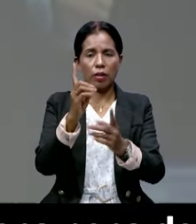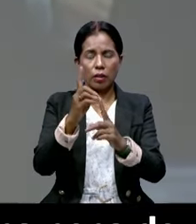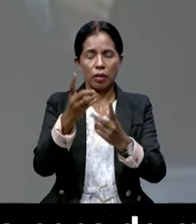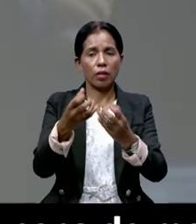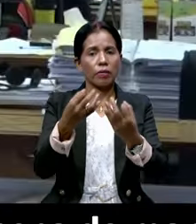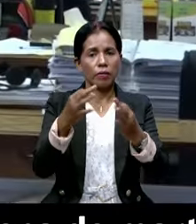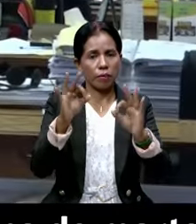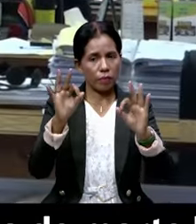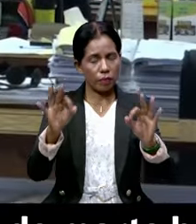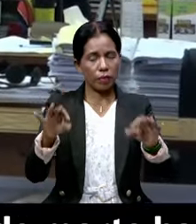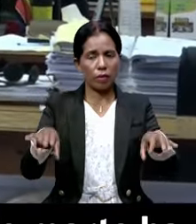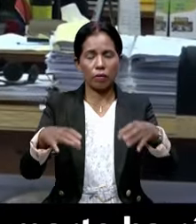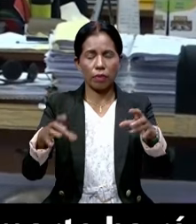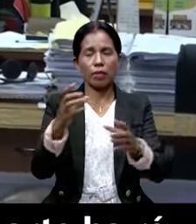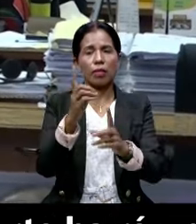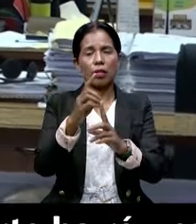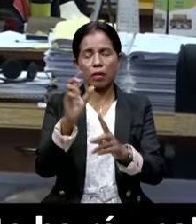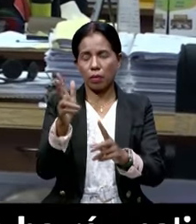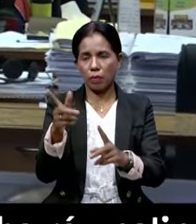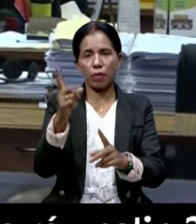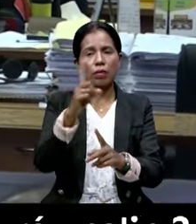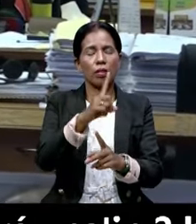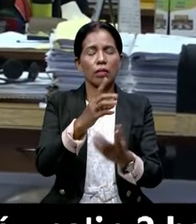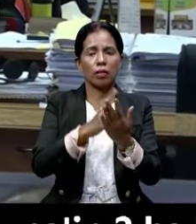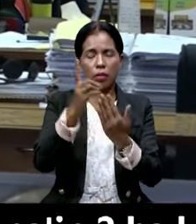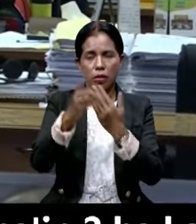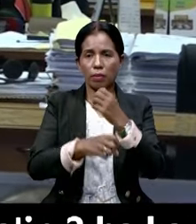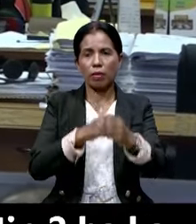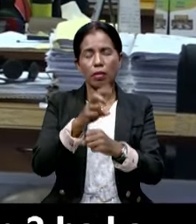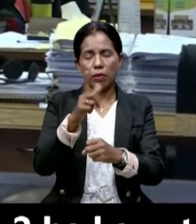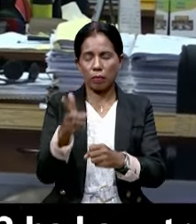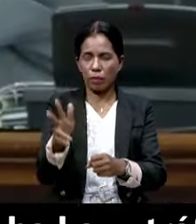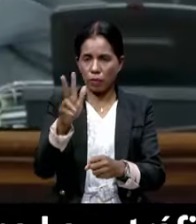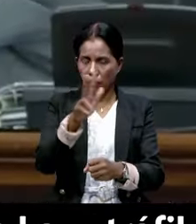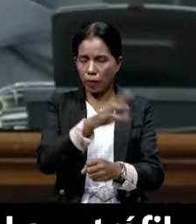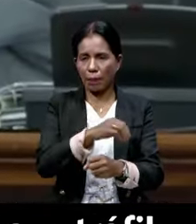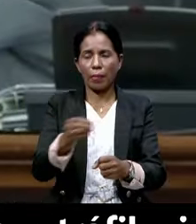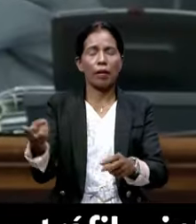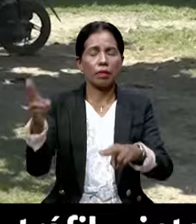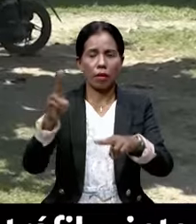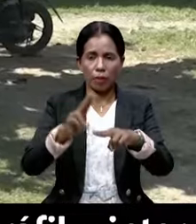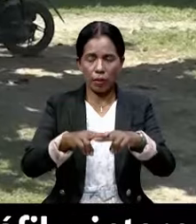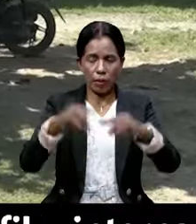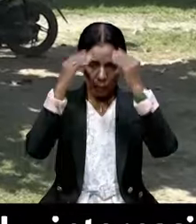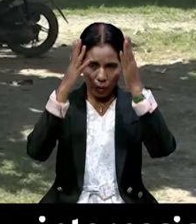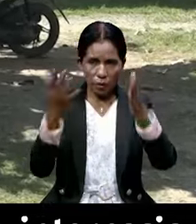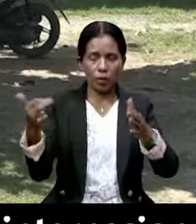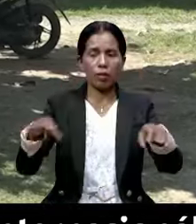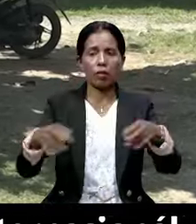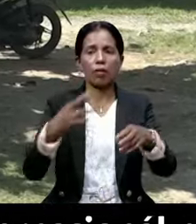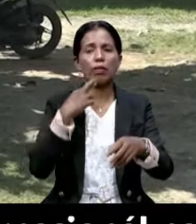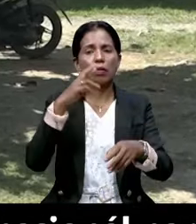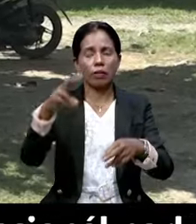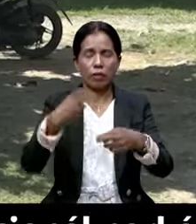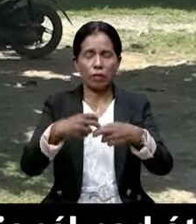ida dezembro, tina ngri lorong resin tolu. Resolução Parlamento, né? O Ministério da Educação atu estende professor ne contrato, o lhe responde ba